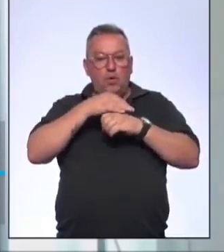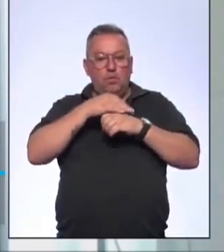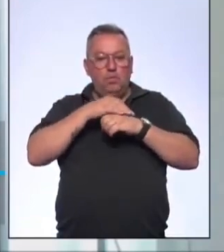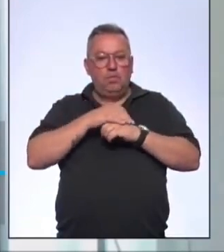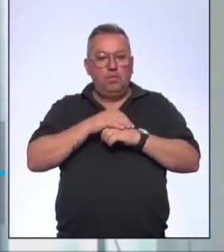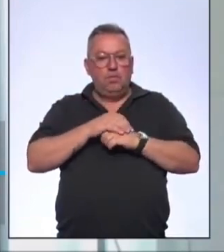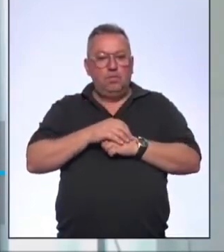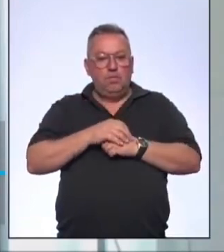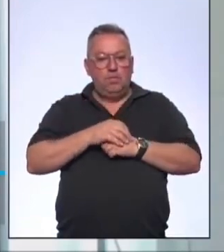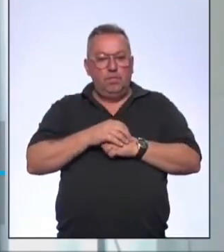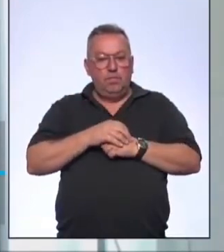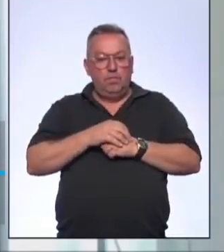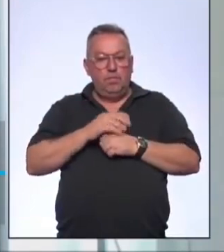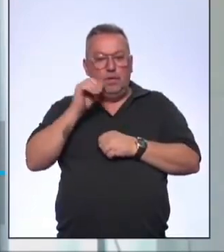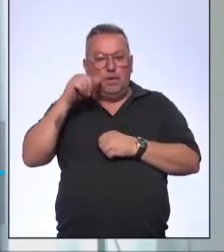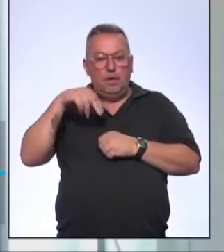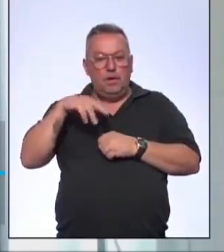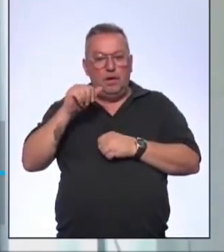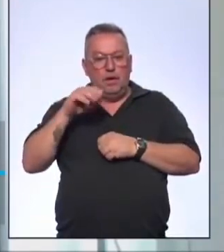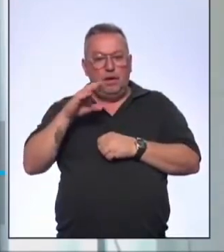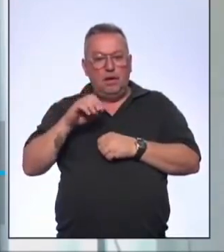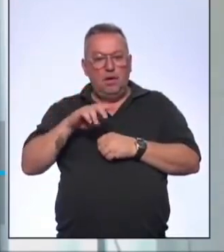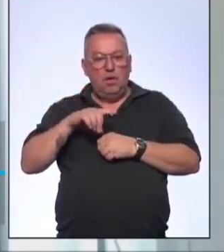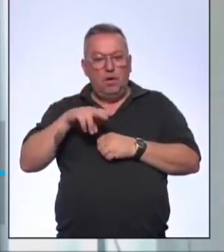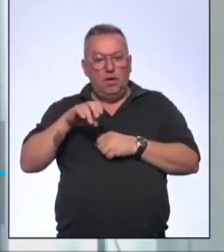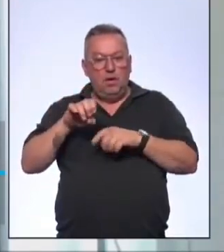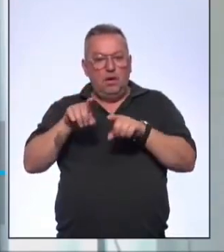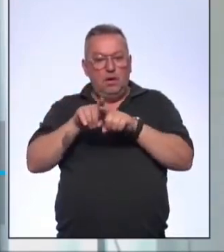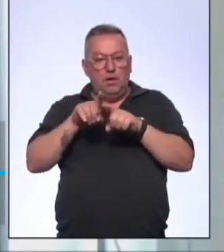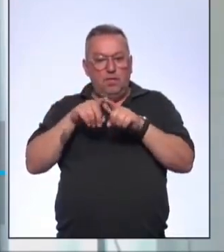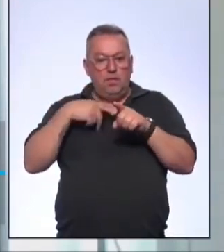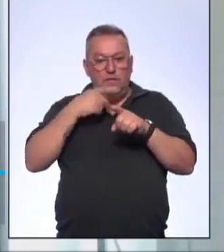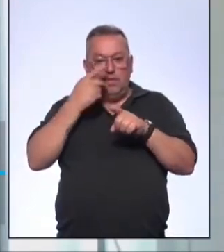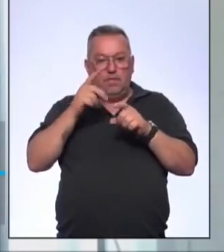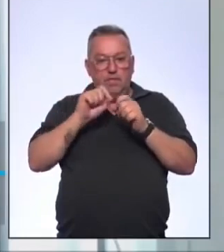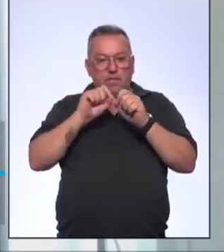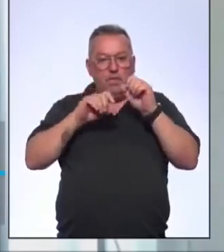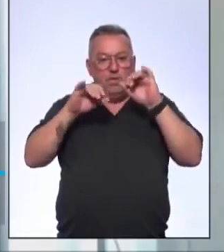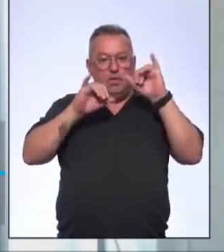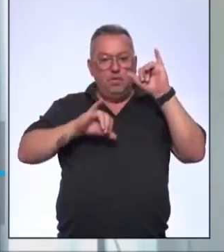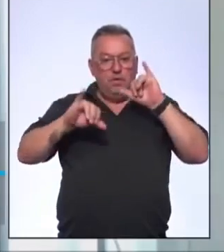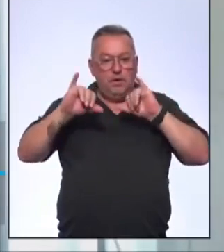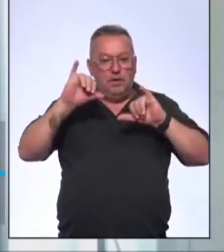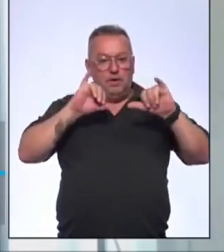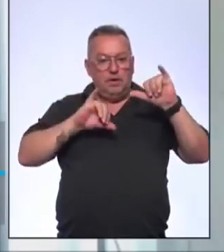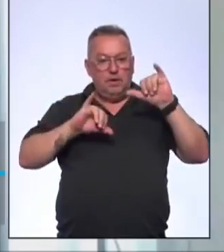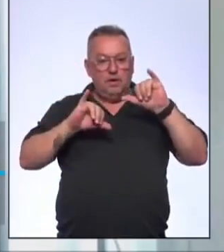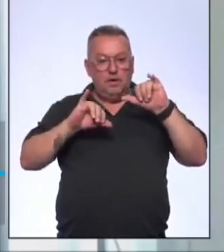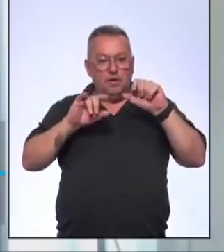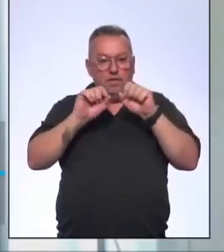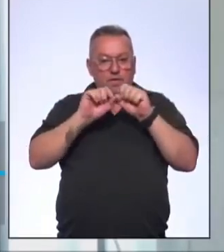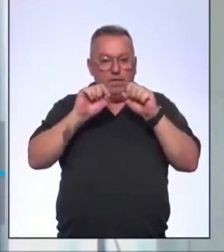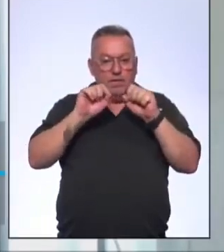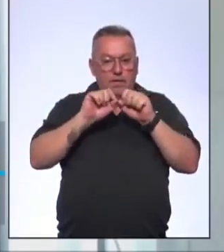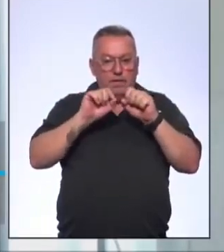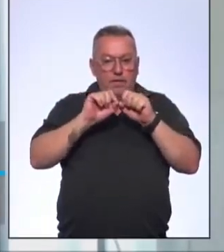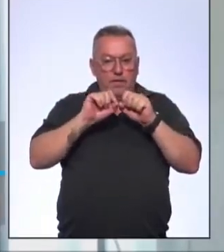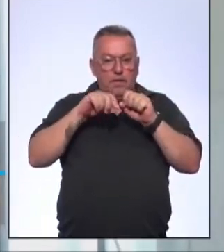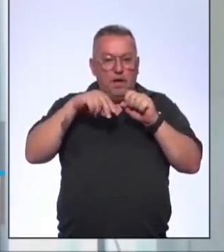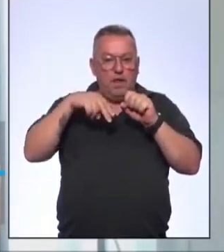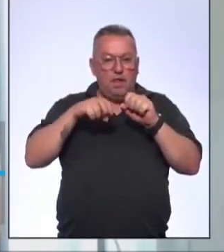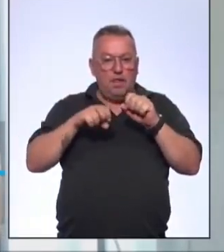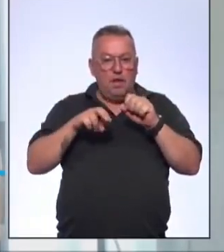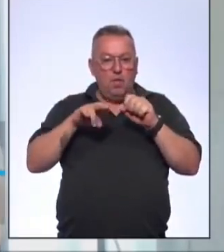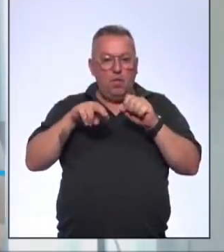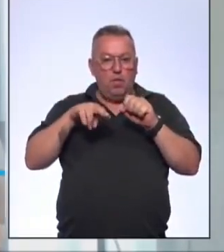A Ana Carolina escreveu: eu acho que neurotransmissores são químicas produzidas pelos